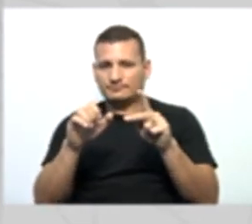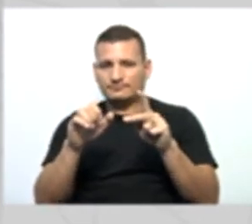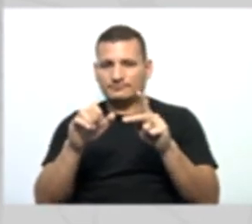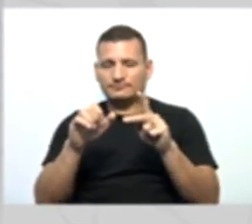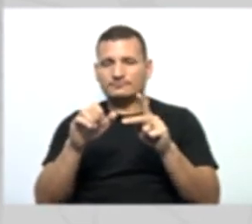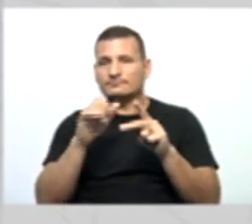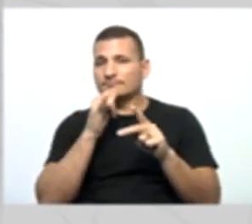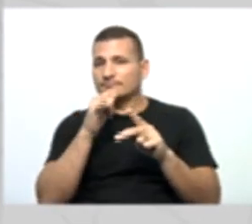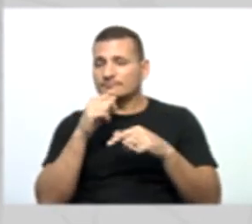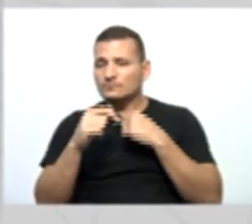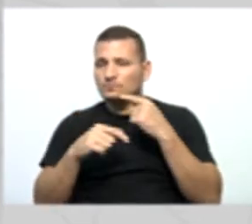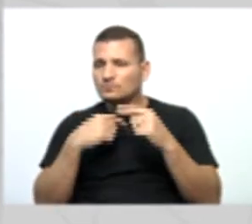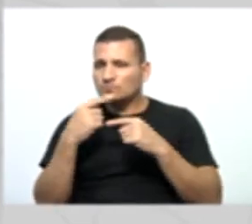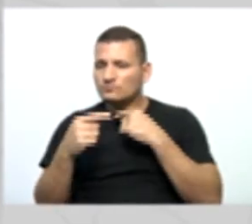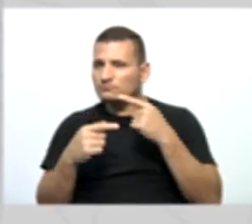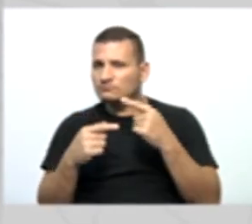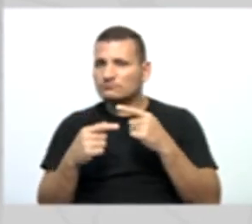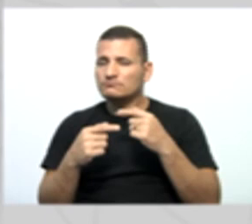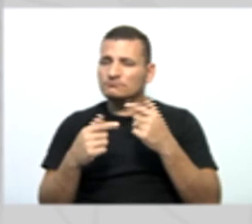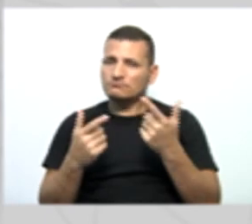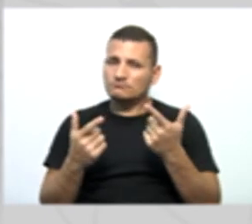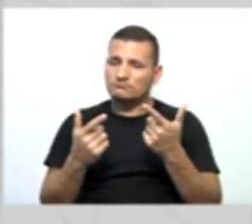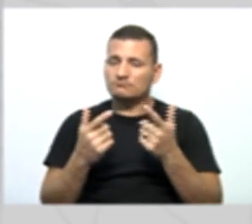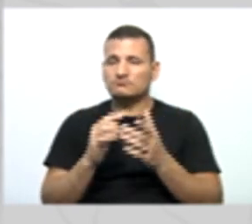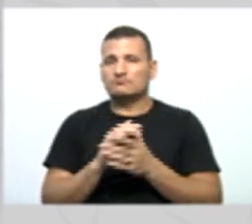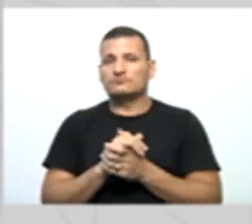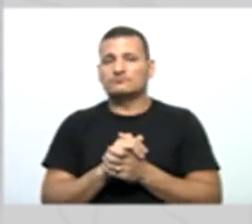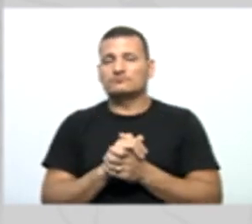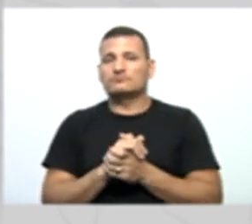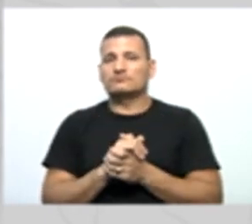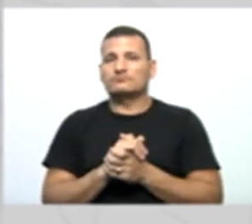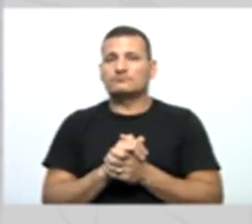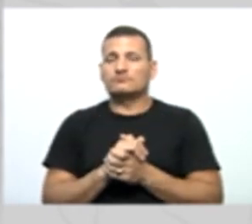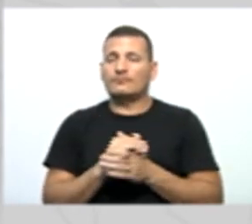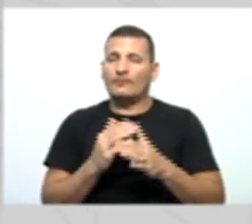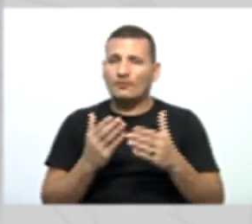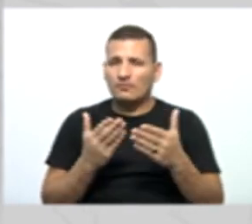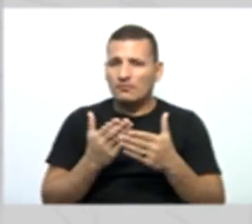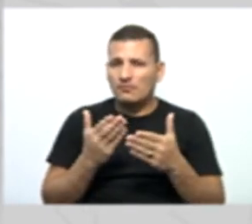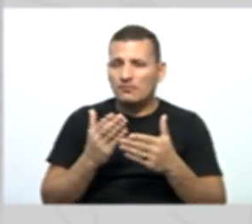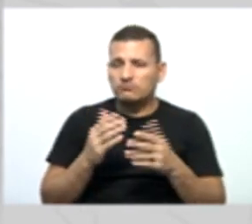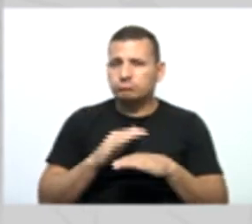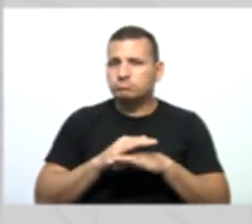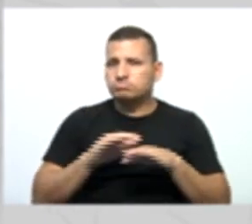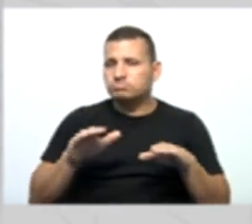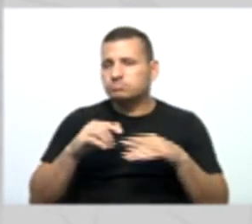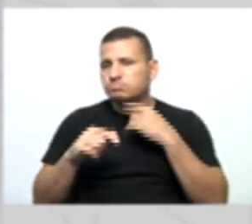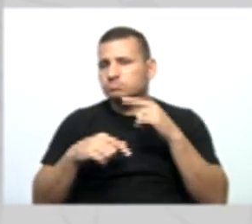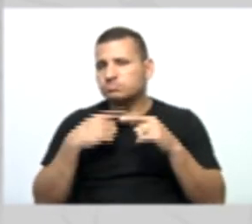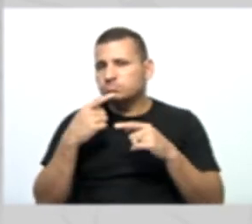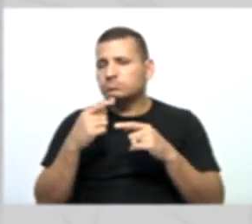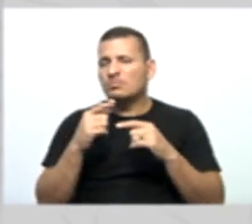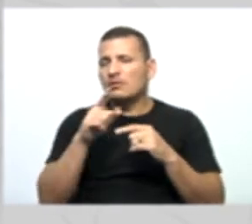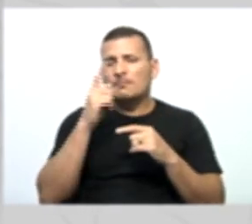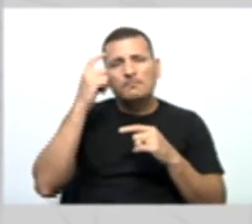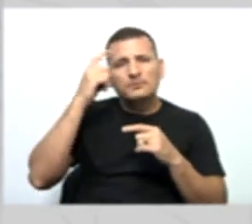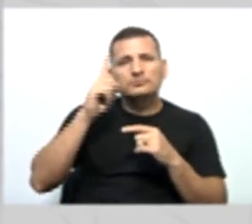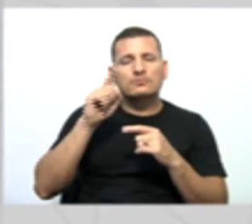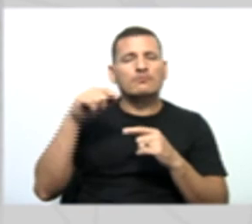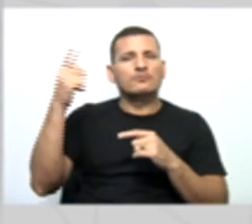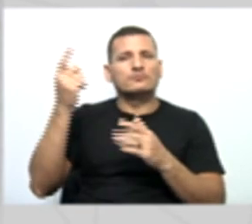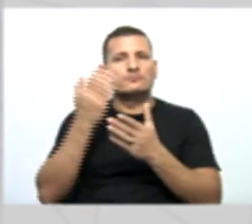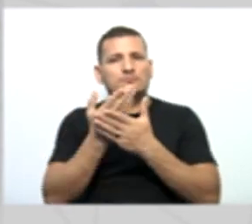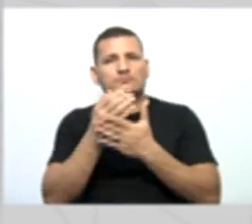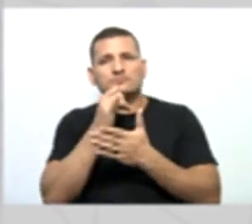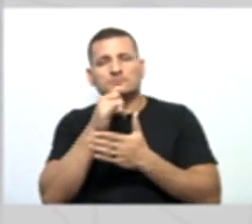ficou com essa dúvida, eu espero que eu possa ter realmente tirado essa dúvida para não ficar na próxima aula pensando nisso, talvez se está